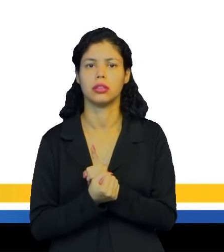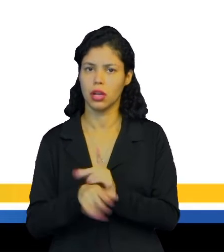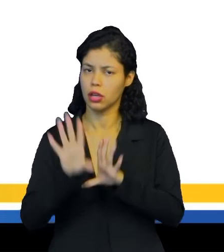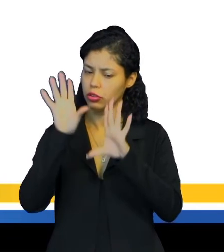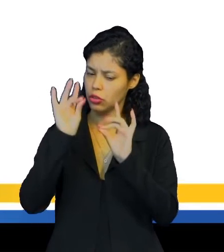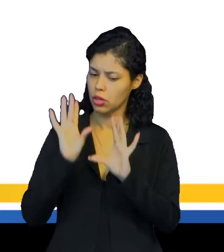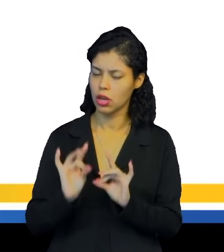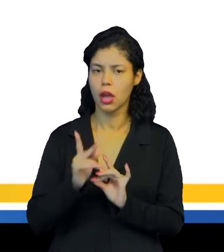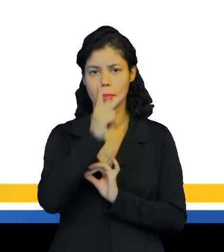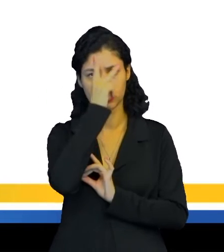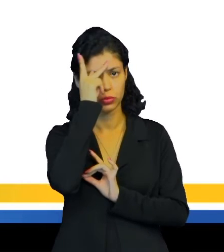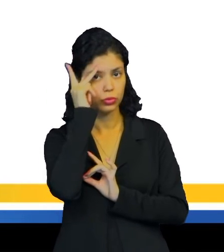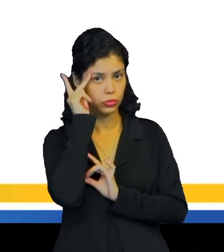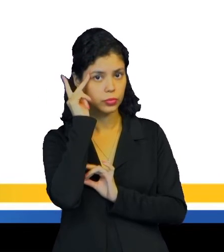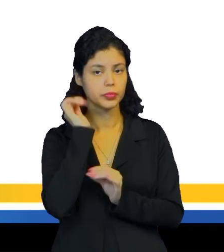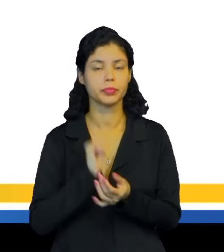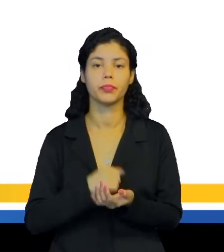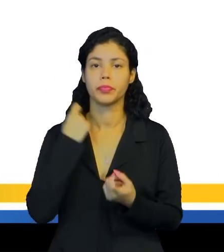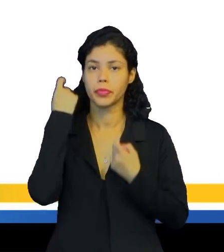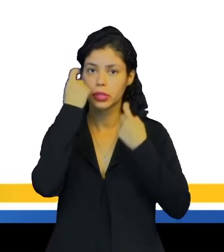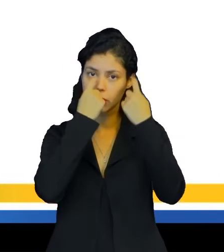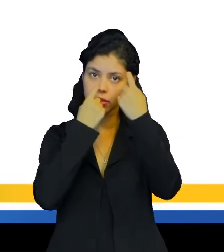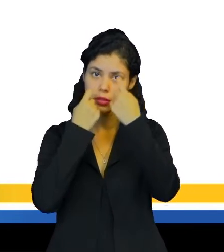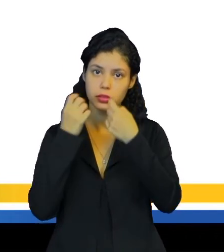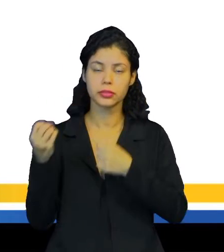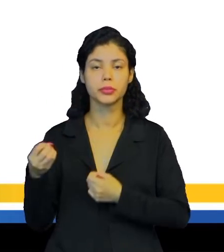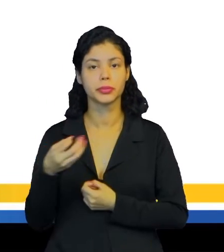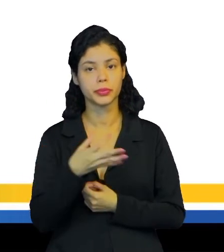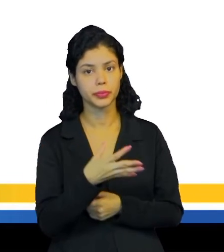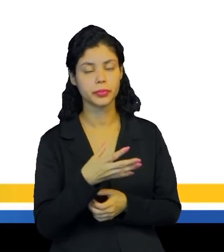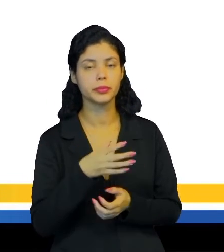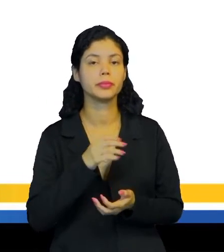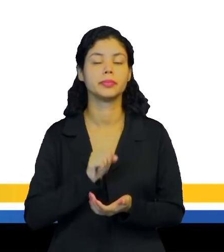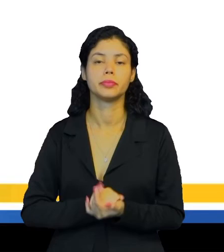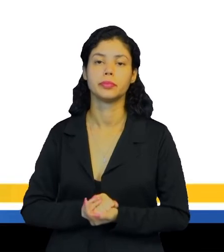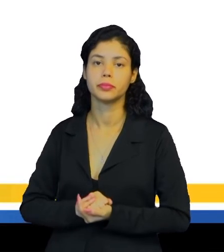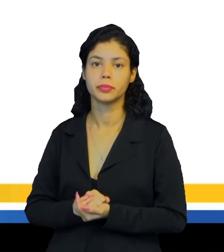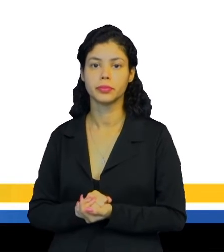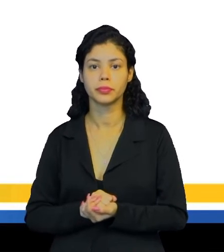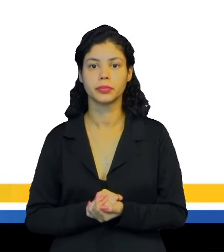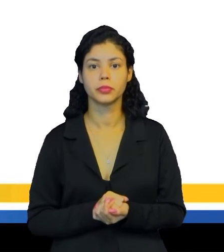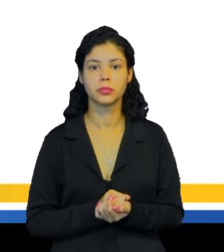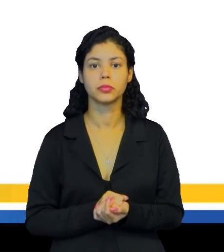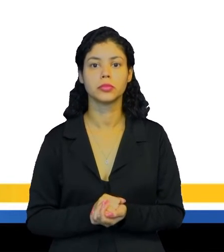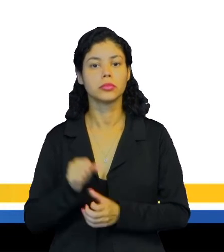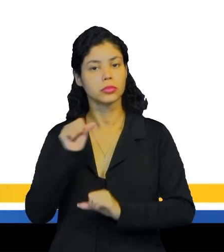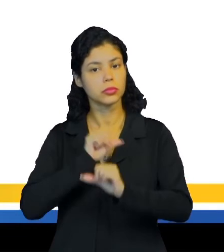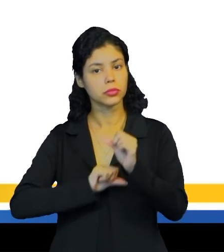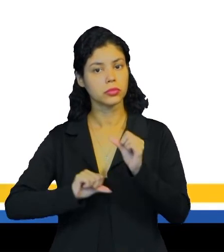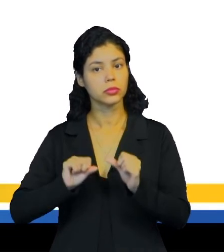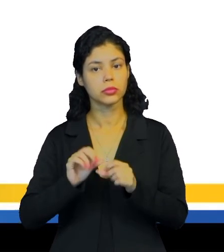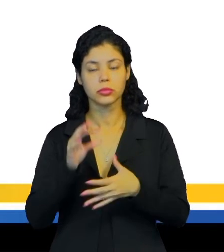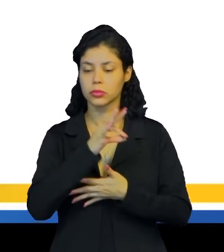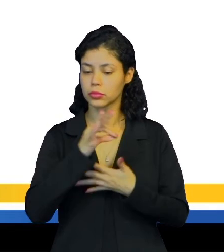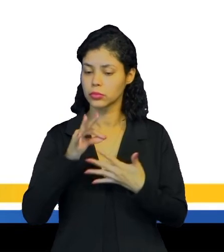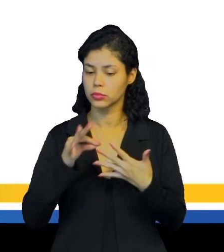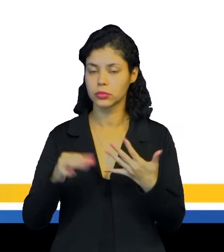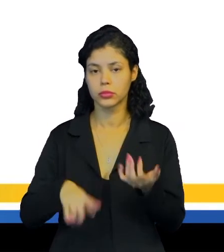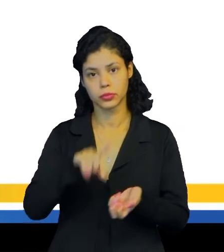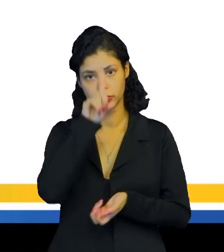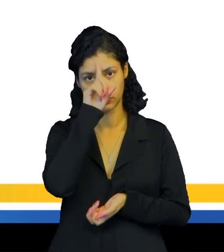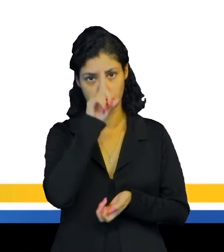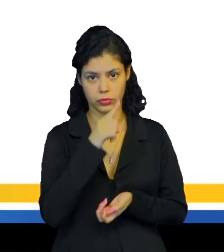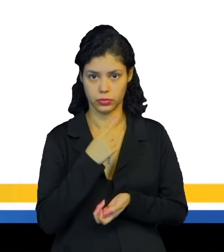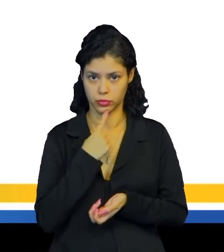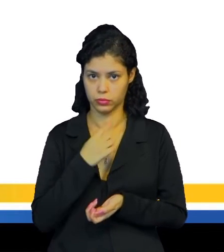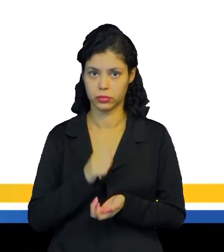cada pessoa. O expressionismo inovou e distorcendo aí os elementos da cena,